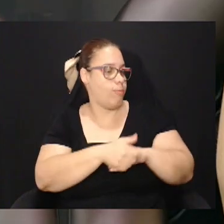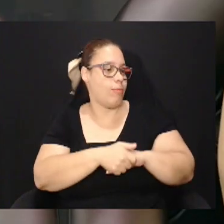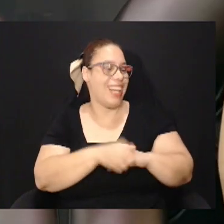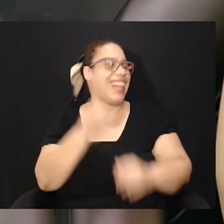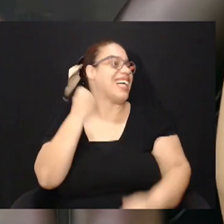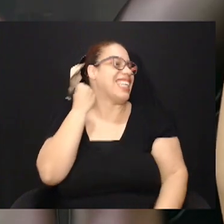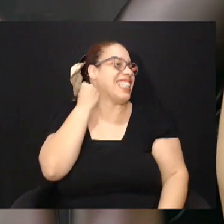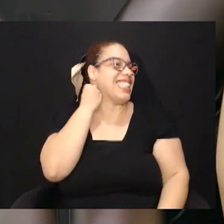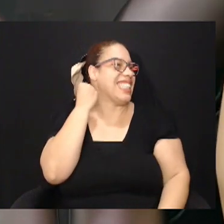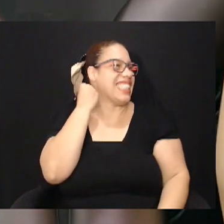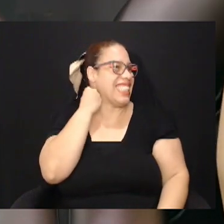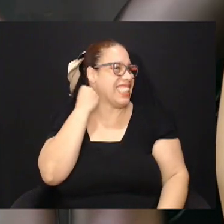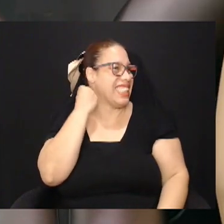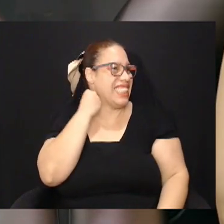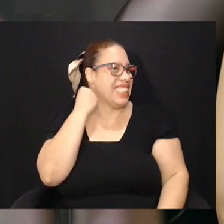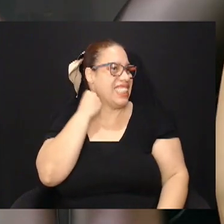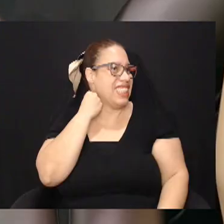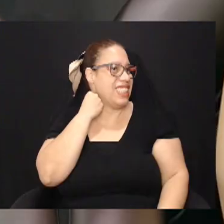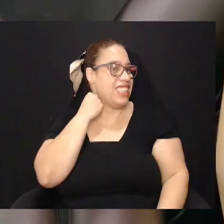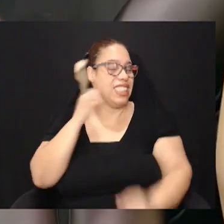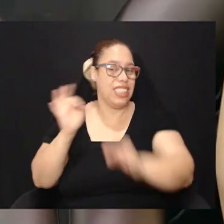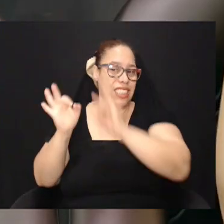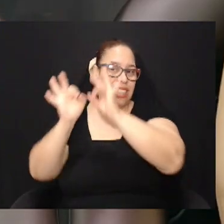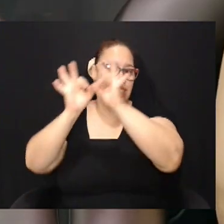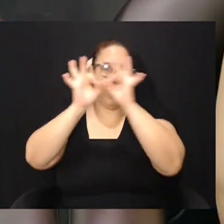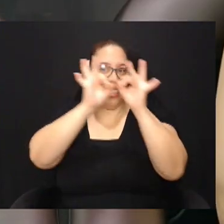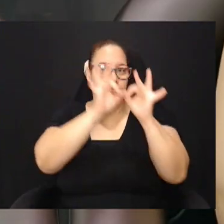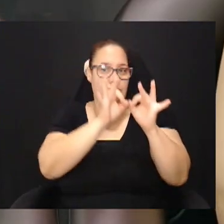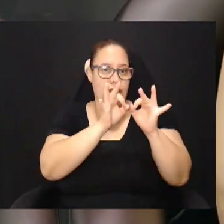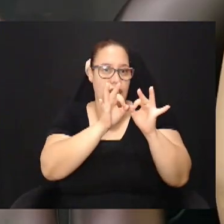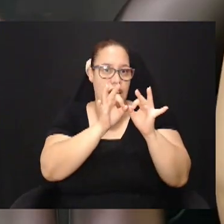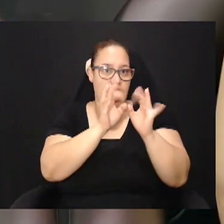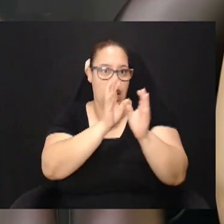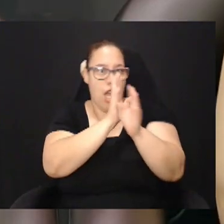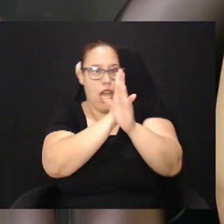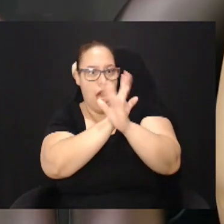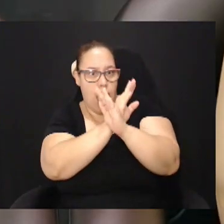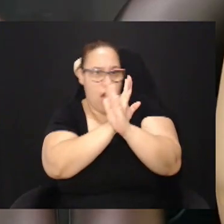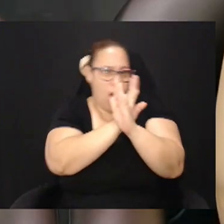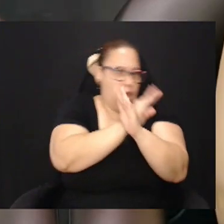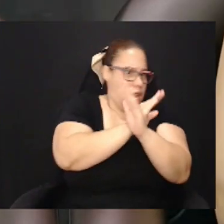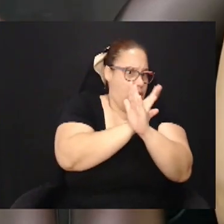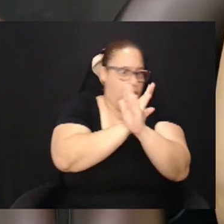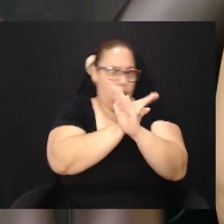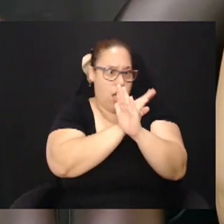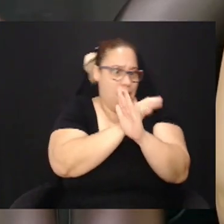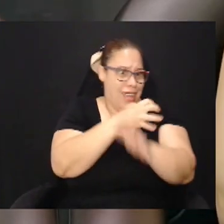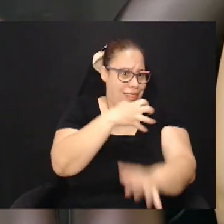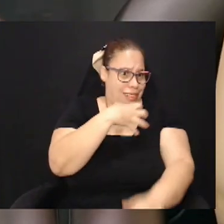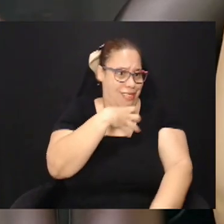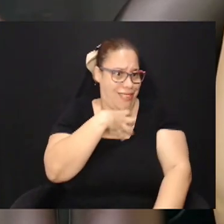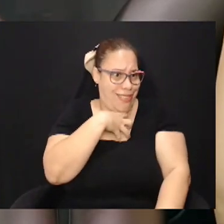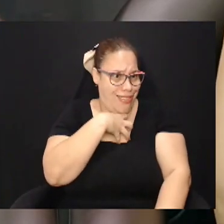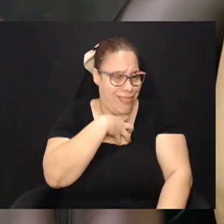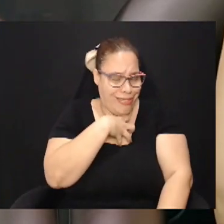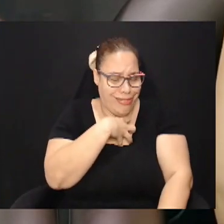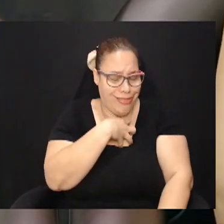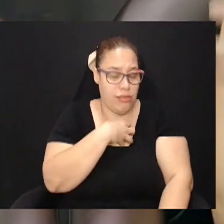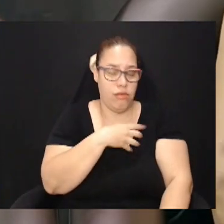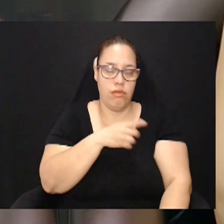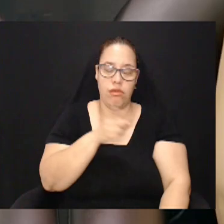né? Não vou assistir um filme de suspense, né? Porque eu já tô, né? A gente libera